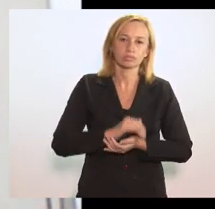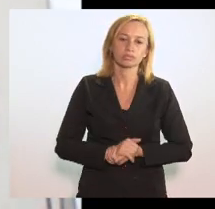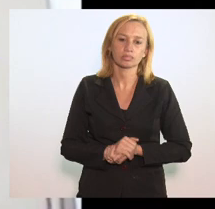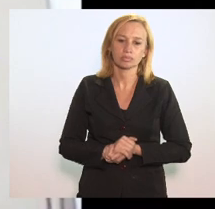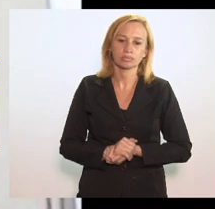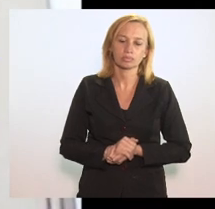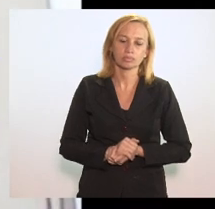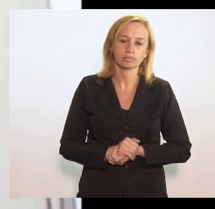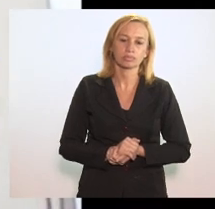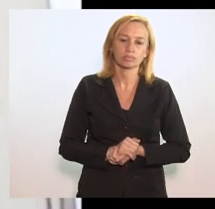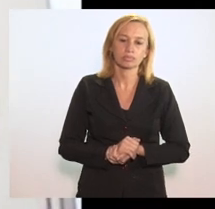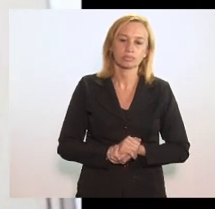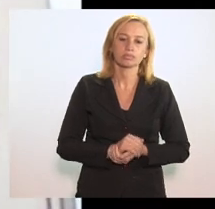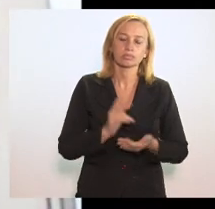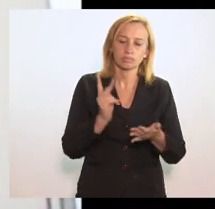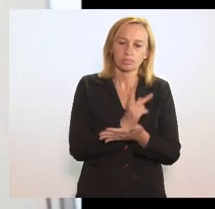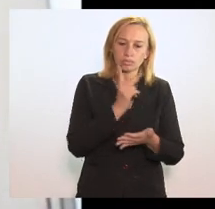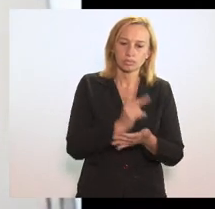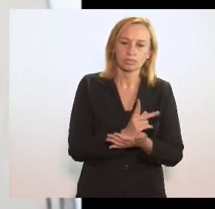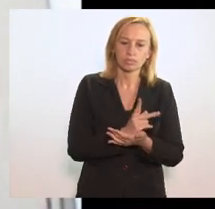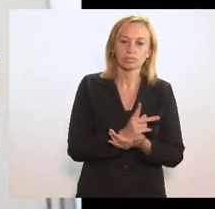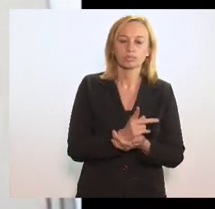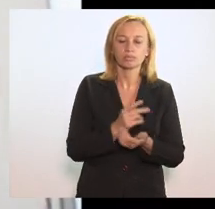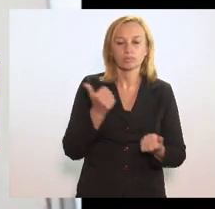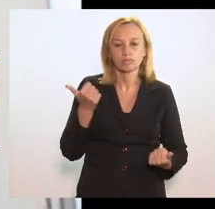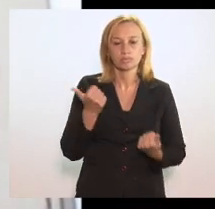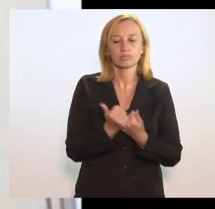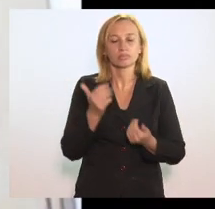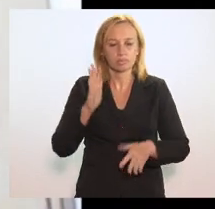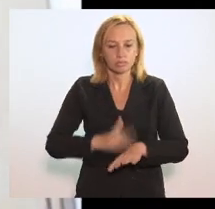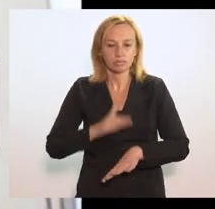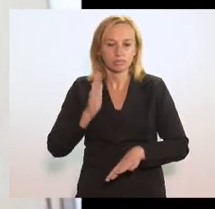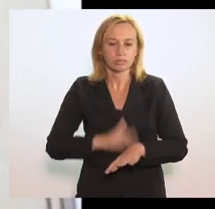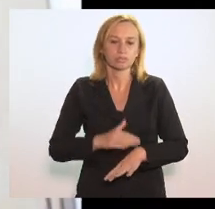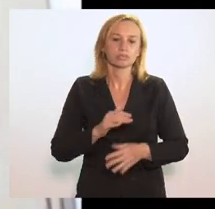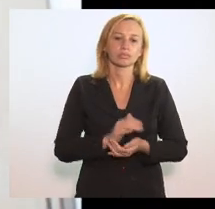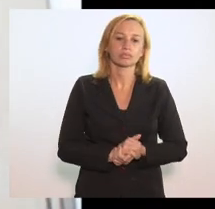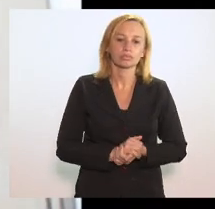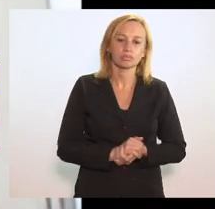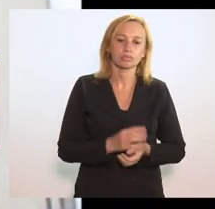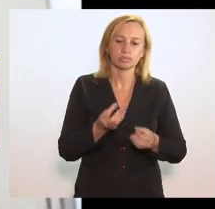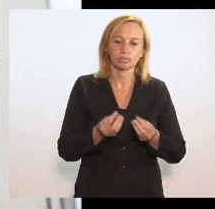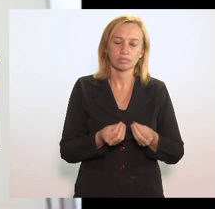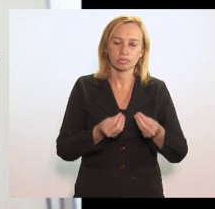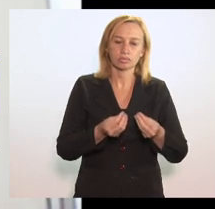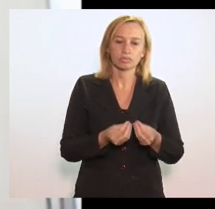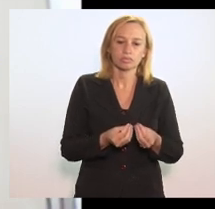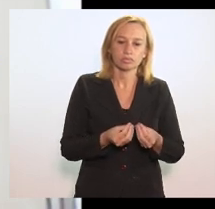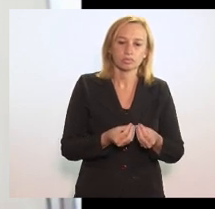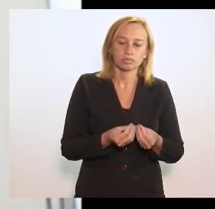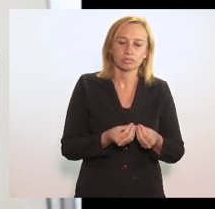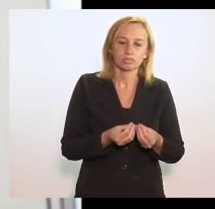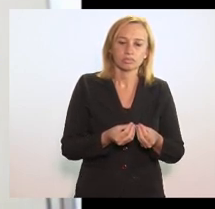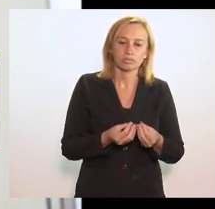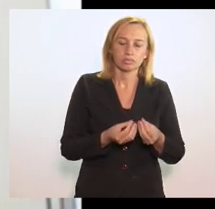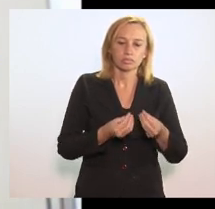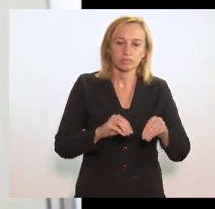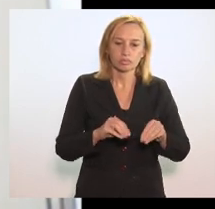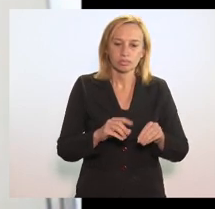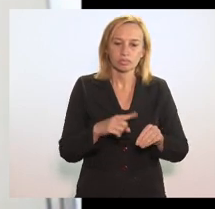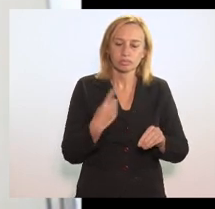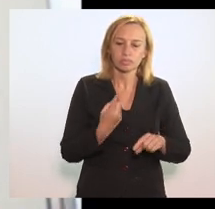o obscurantismo que tem acabado criando ainda mais empecilhos para a gente conseguir superar essa